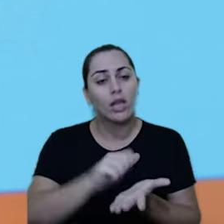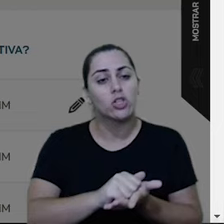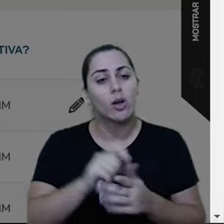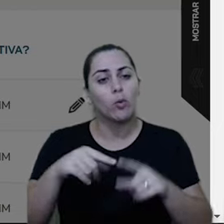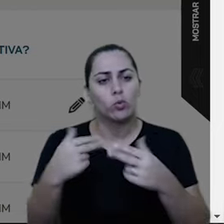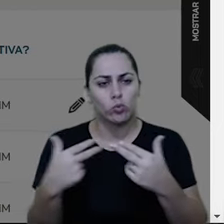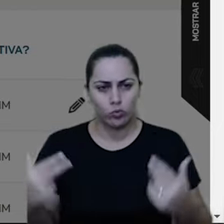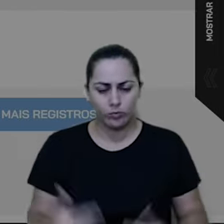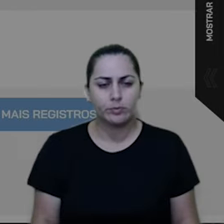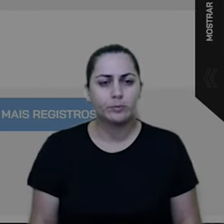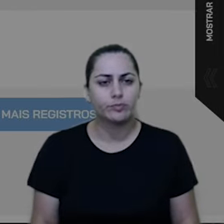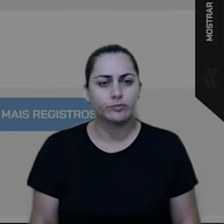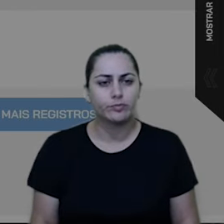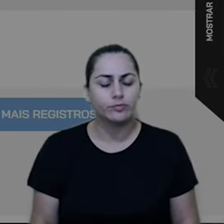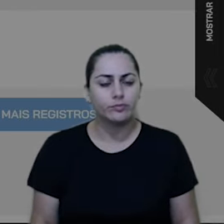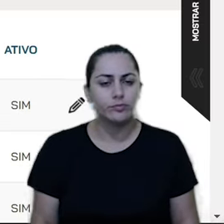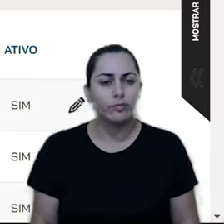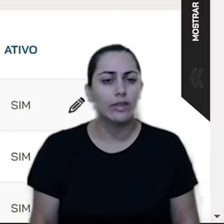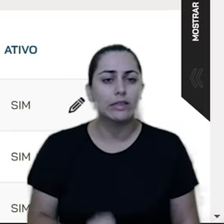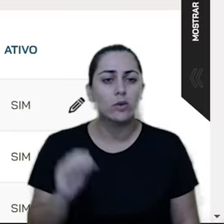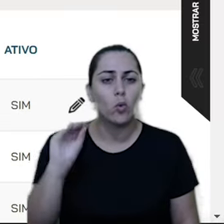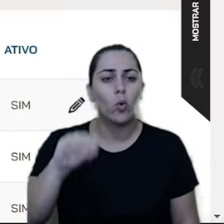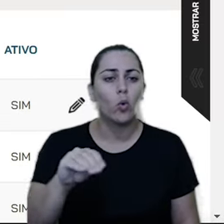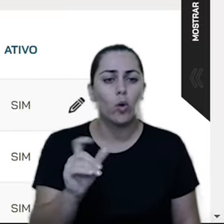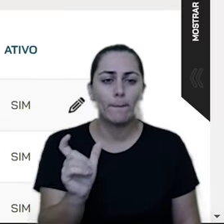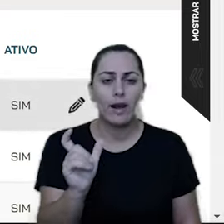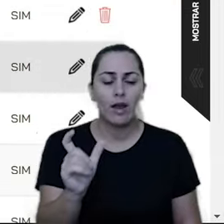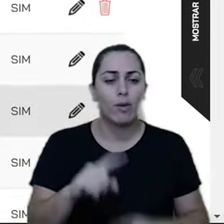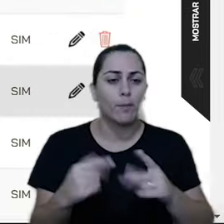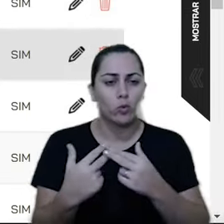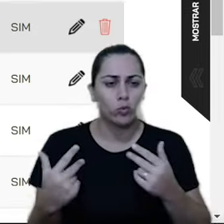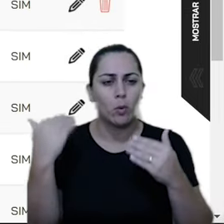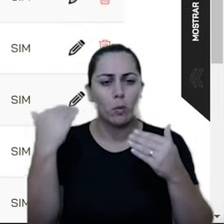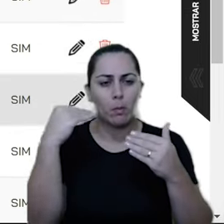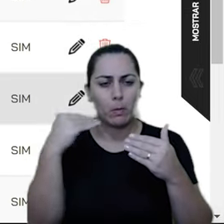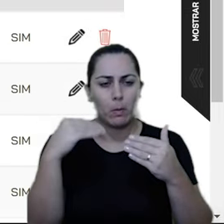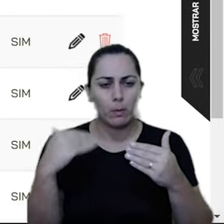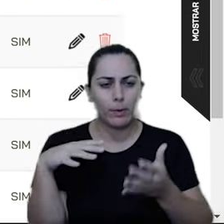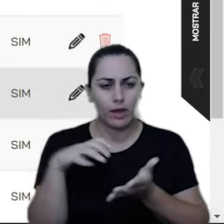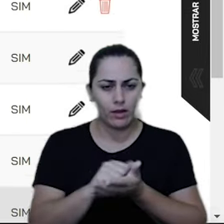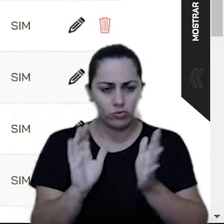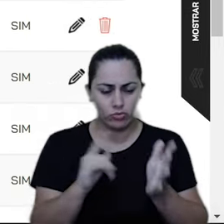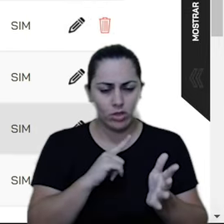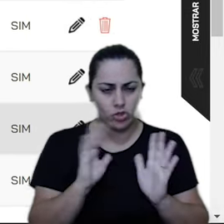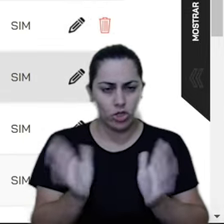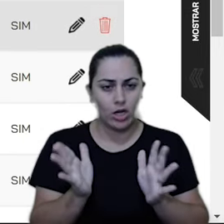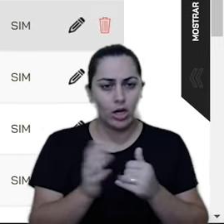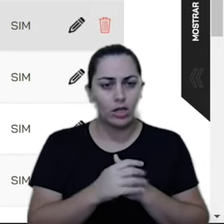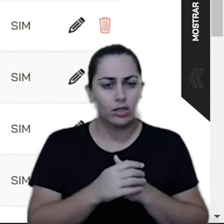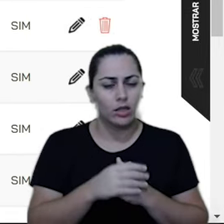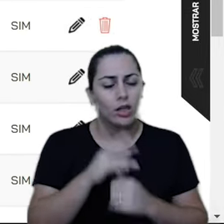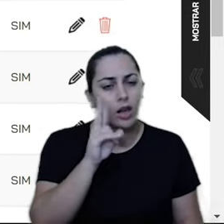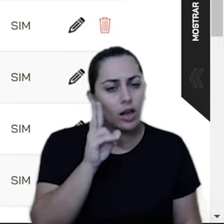produto perfeito cadastro do produto se eu clicar ali na palavra produto aparece apem tudo que a gente já tem de cadastro lembrando do